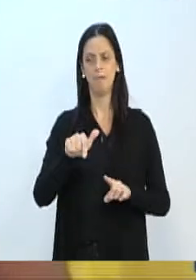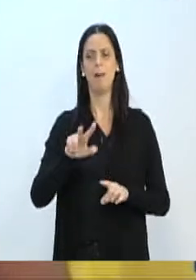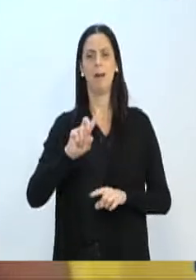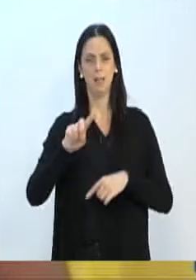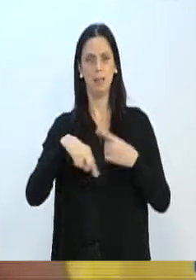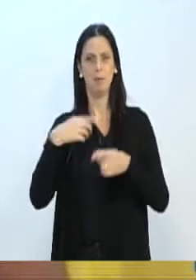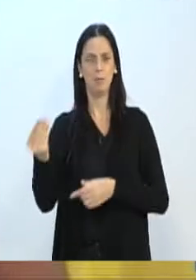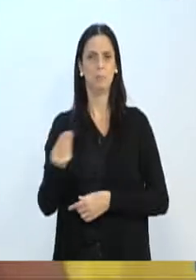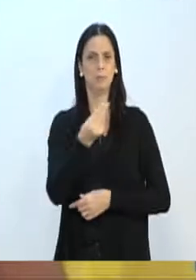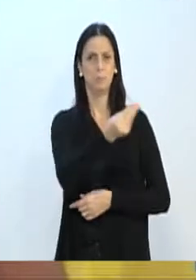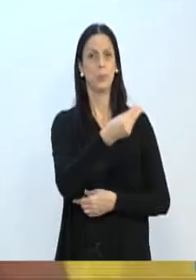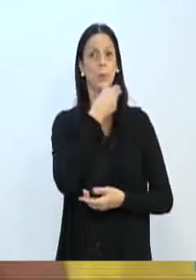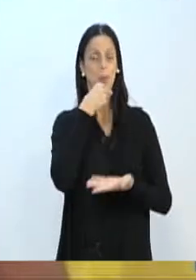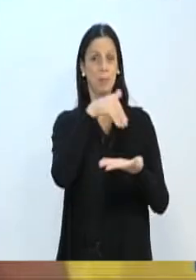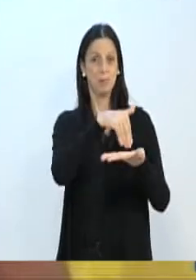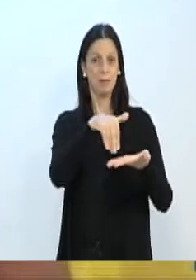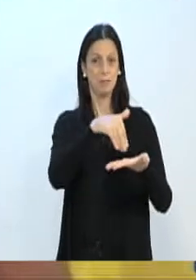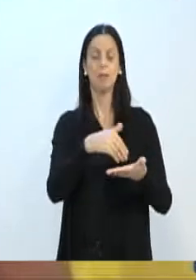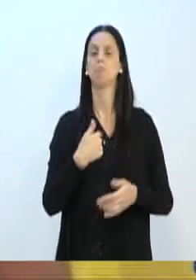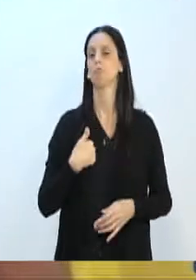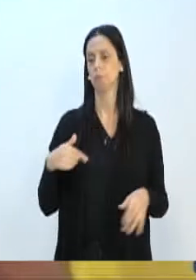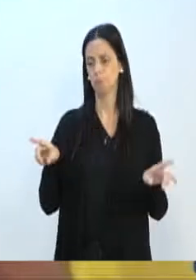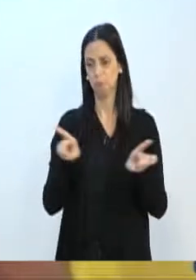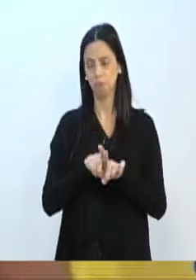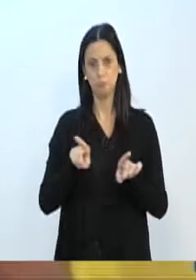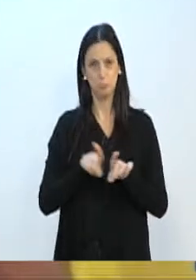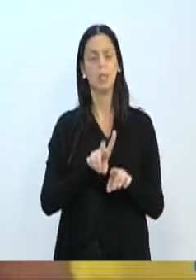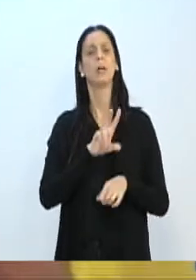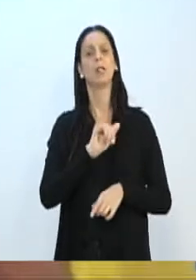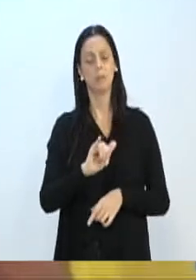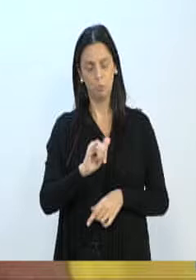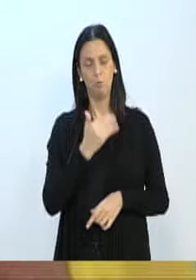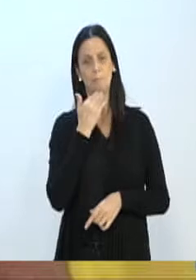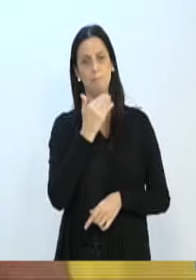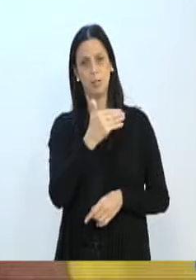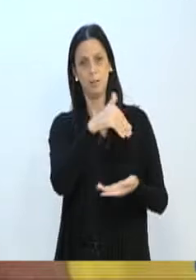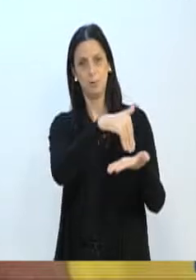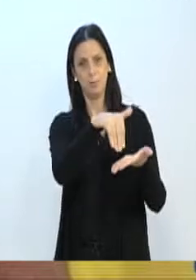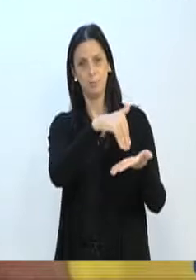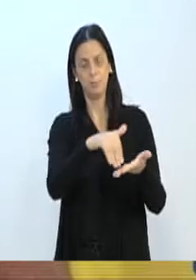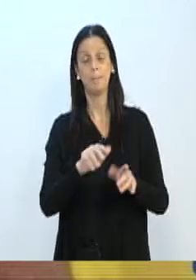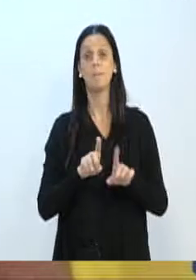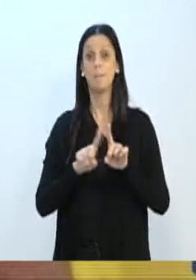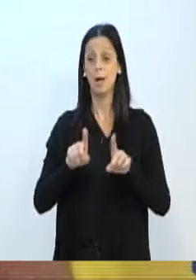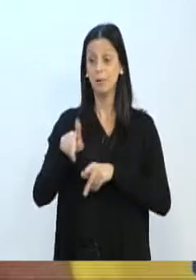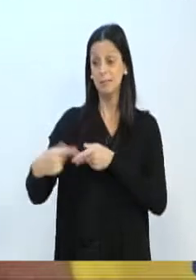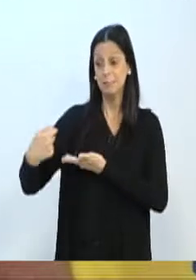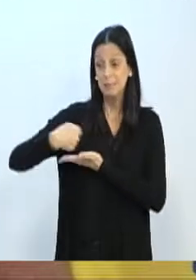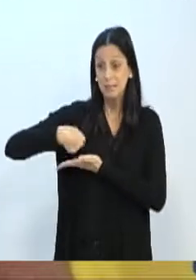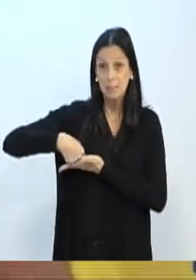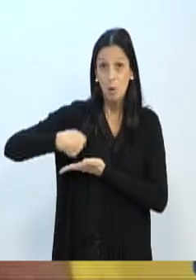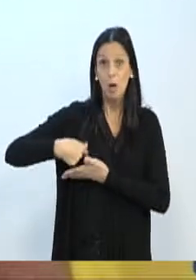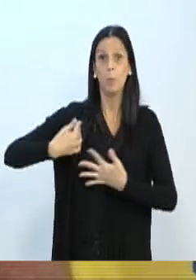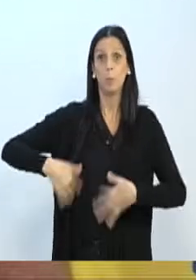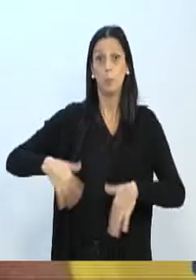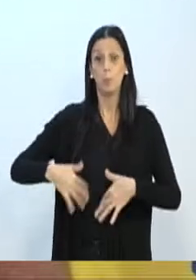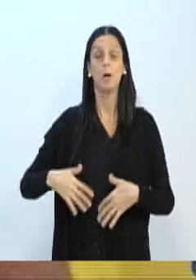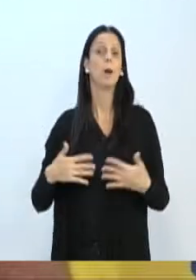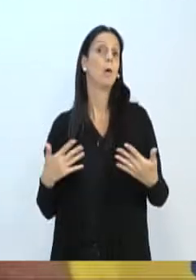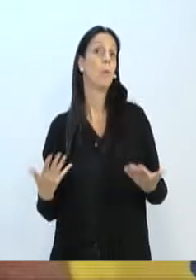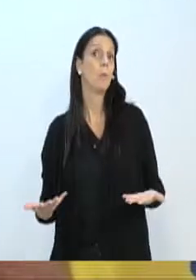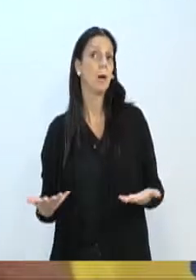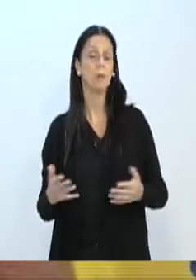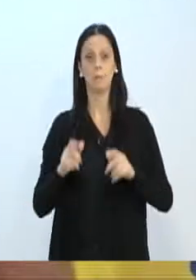secretários, eu também farei esse mesmo encaminhamento, mas a população nos cobra, a população cobra quando